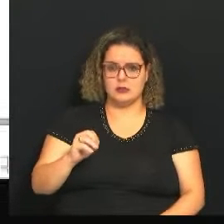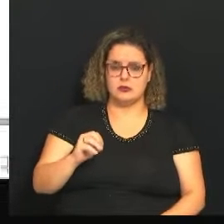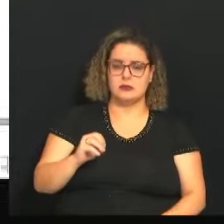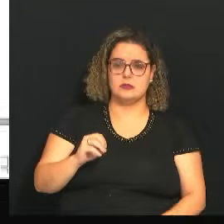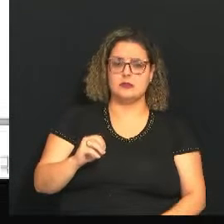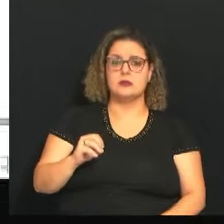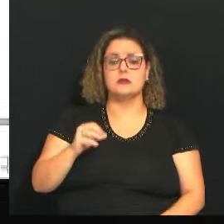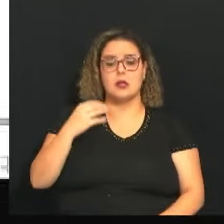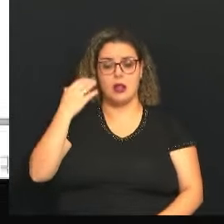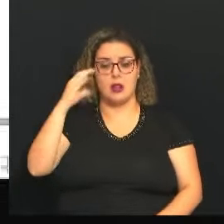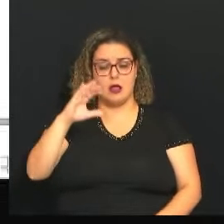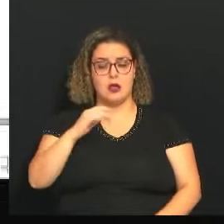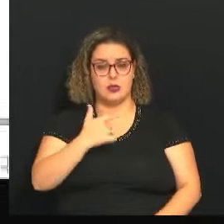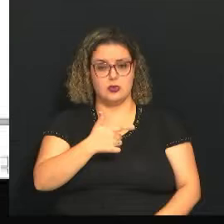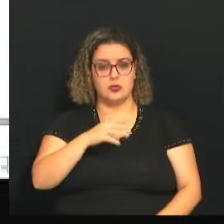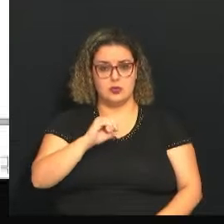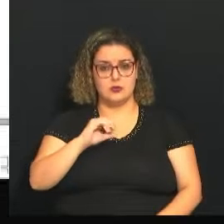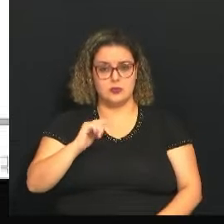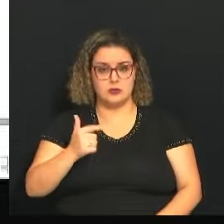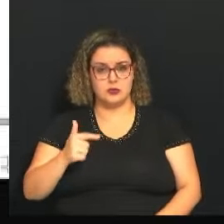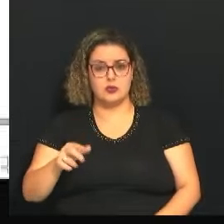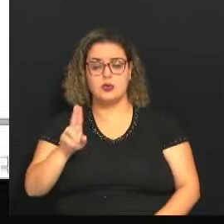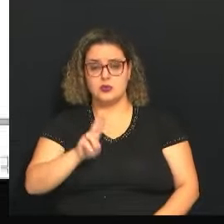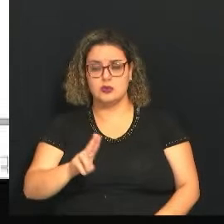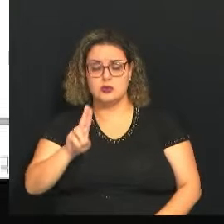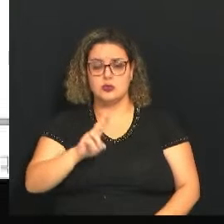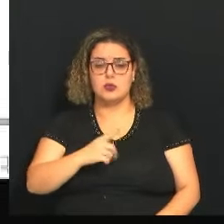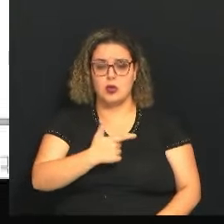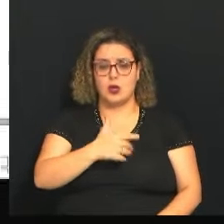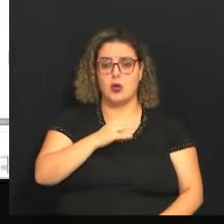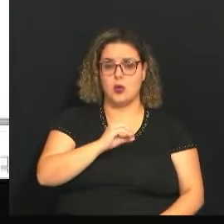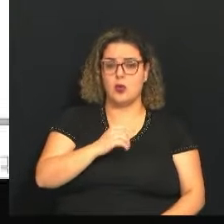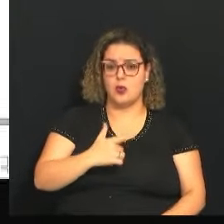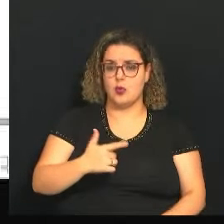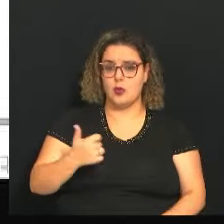e nós executamos em 2021, está aqui,